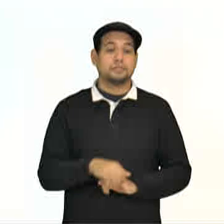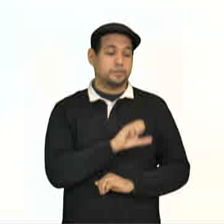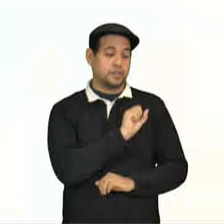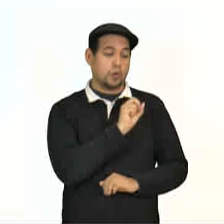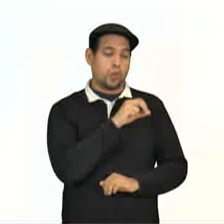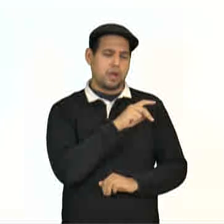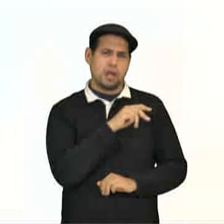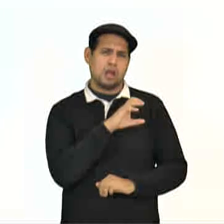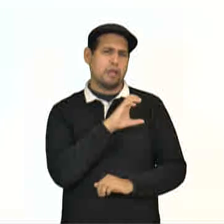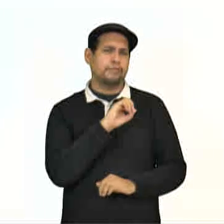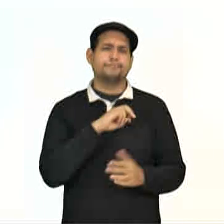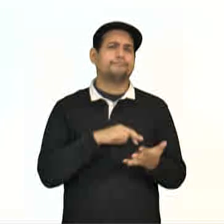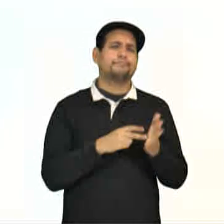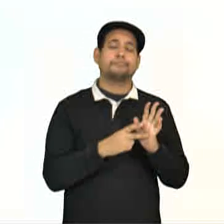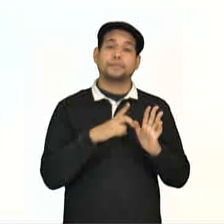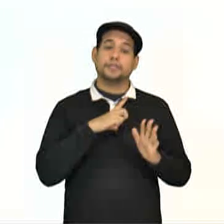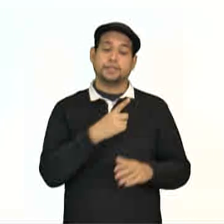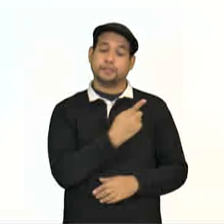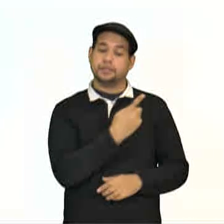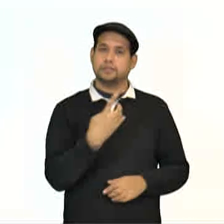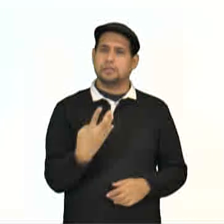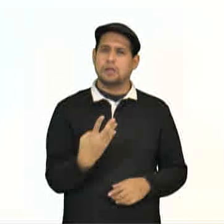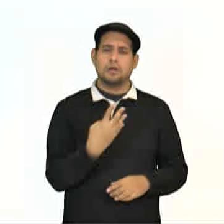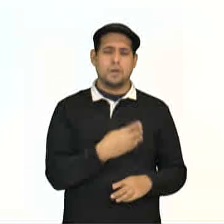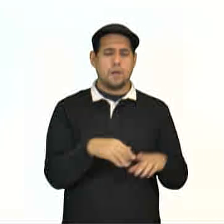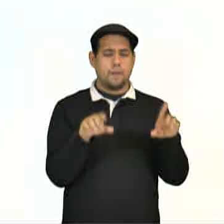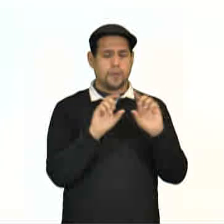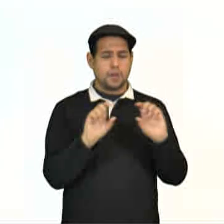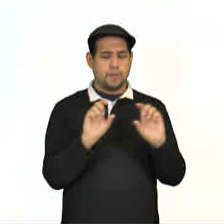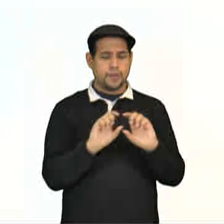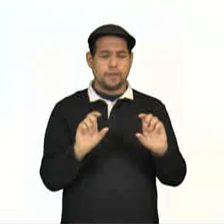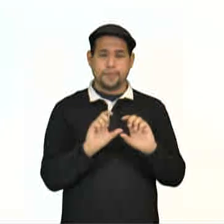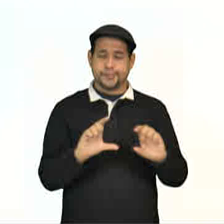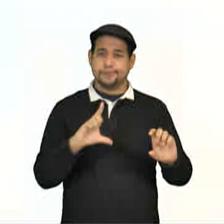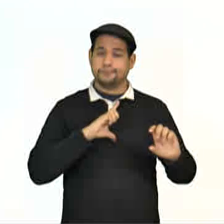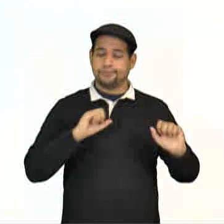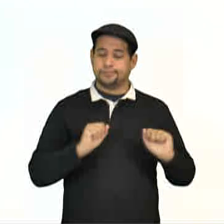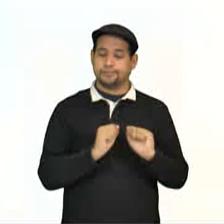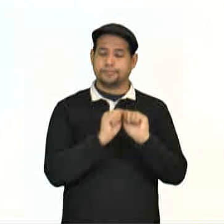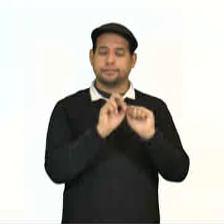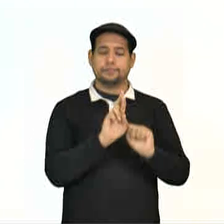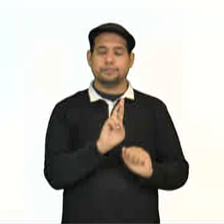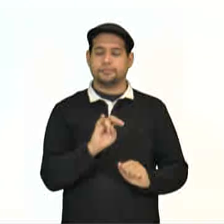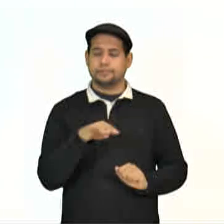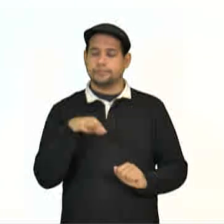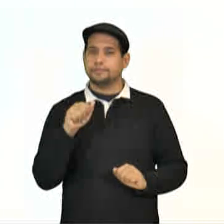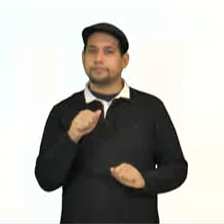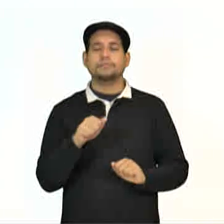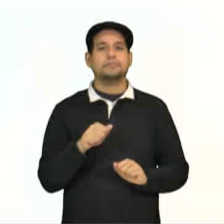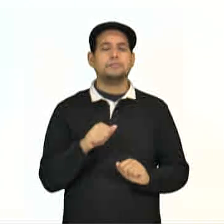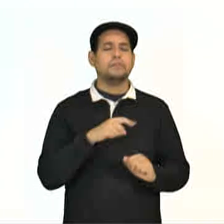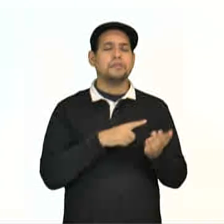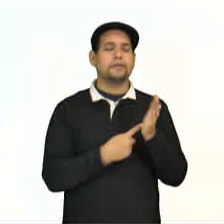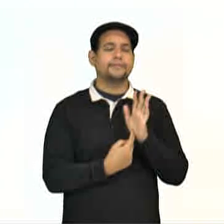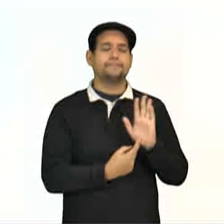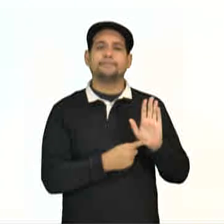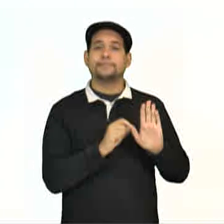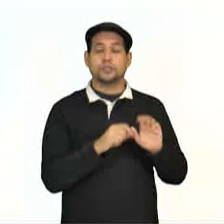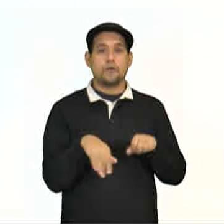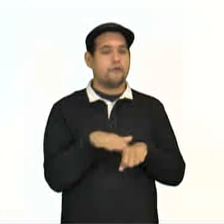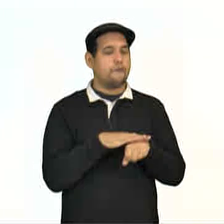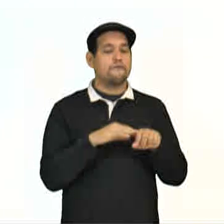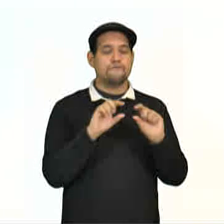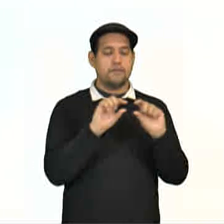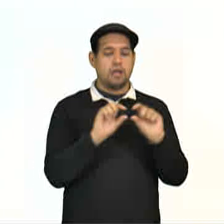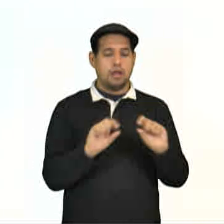soneto é uma forma fixa que contém 14 estrofes composto de rimas. A letra da música apresenta